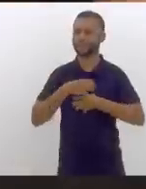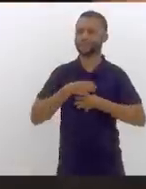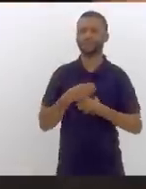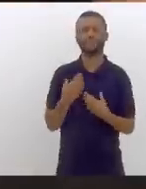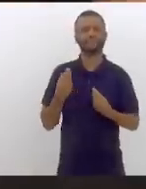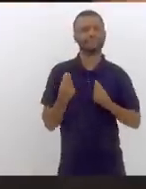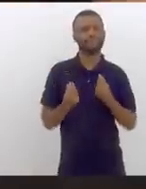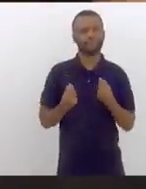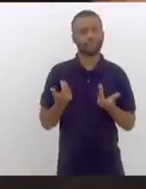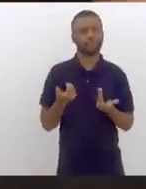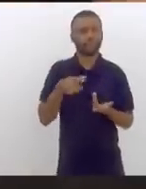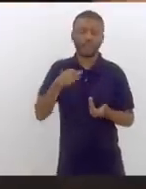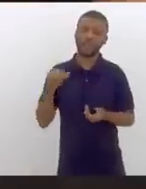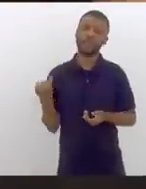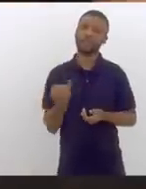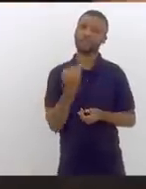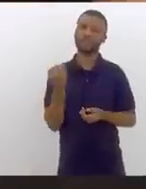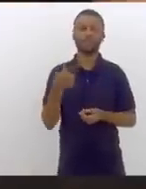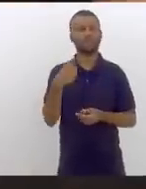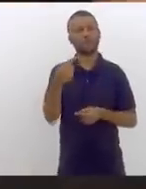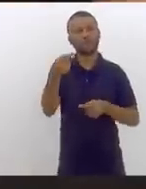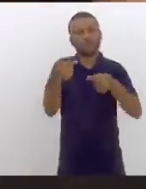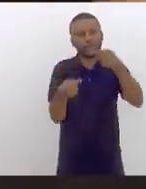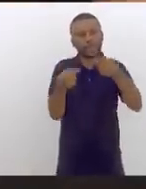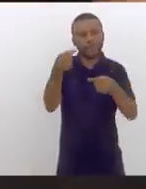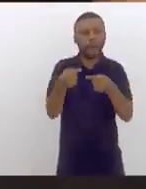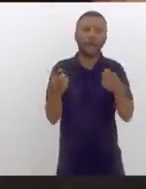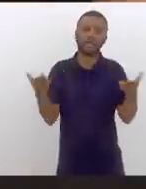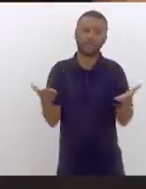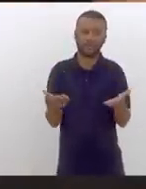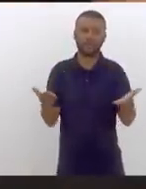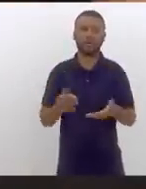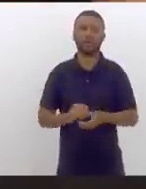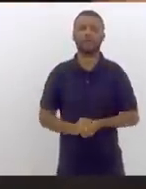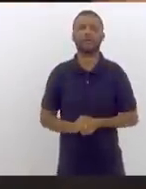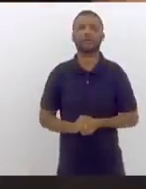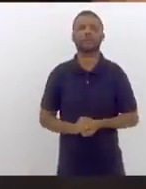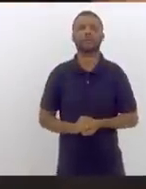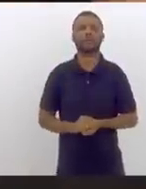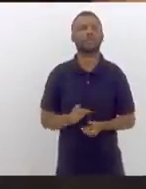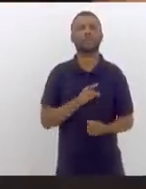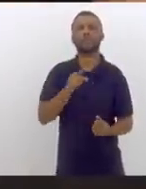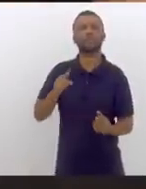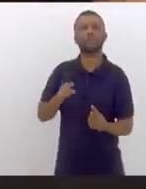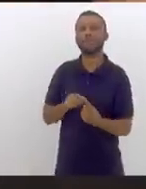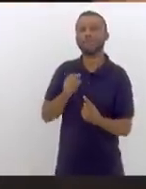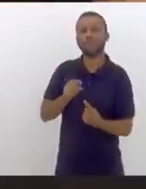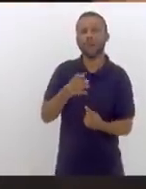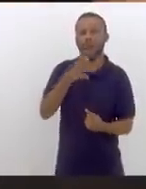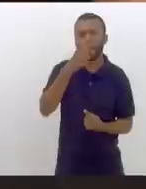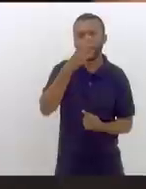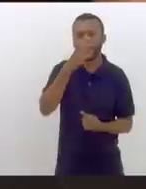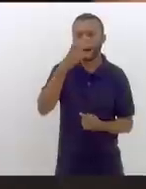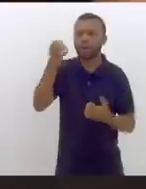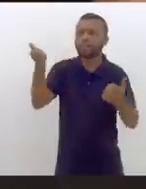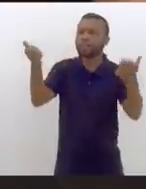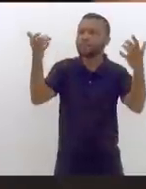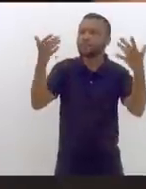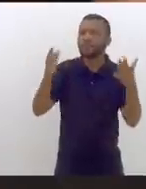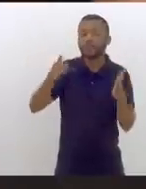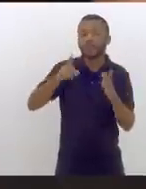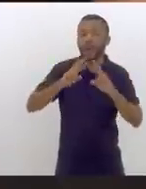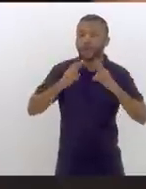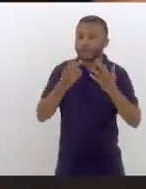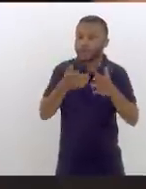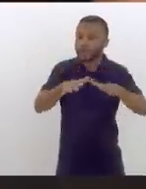então isso é fundamental agora a gente usar esse debate aqui Marcelo para ouvir que a audiência pública foi marcada